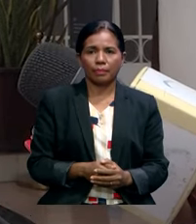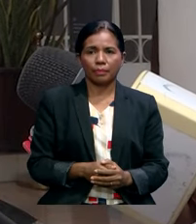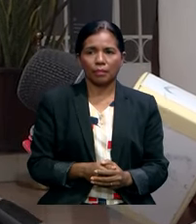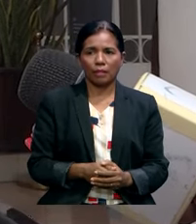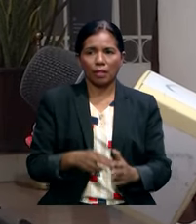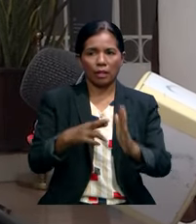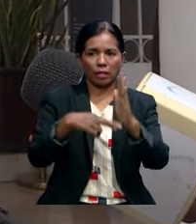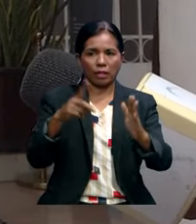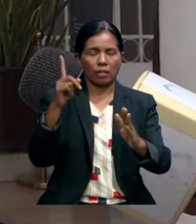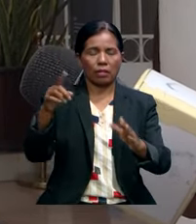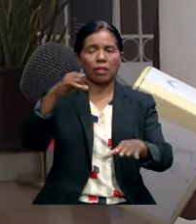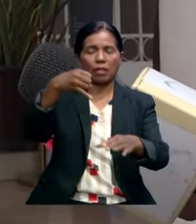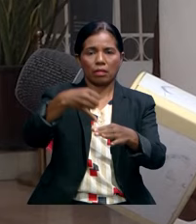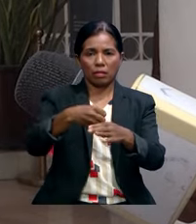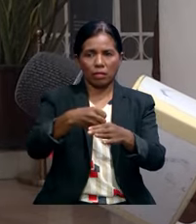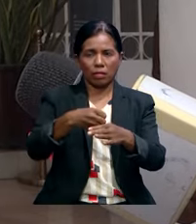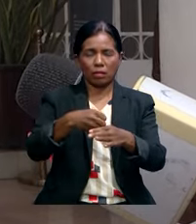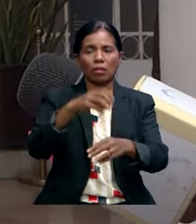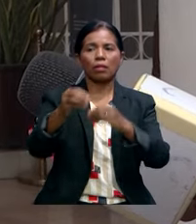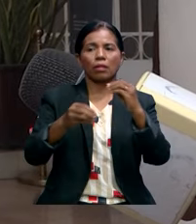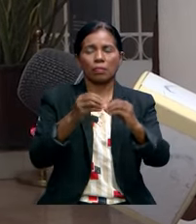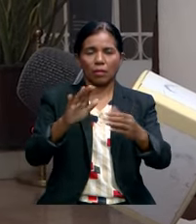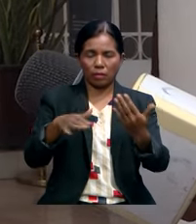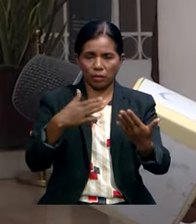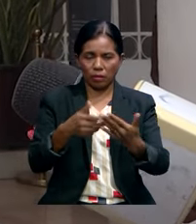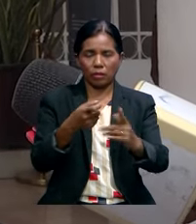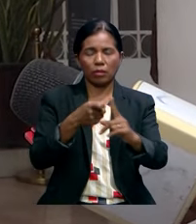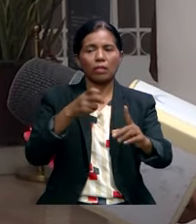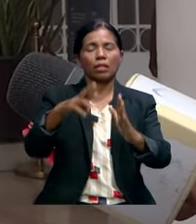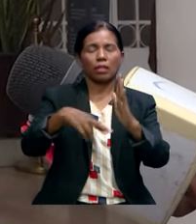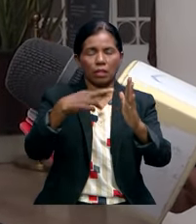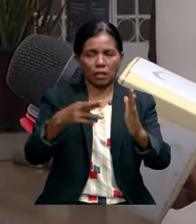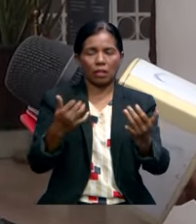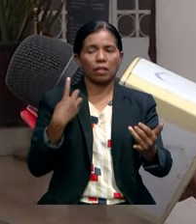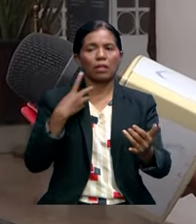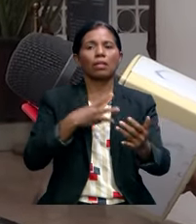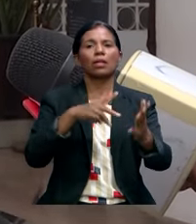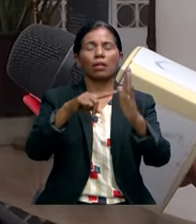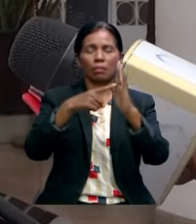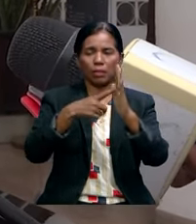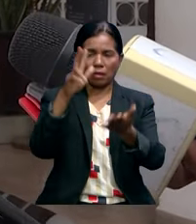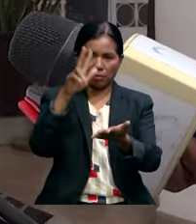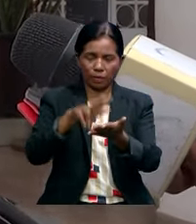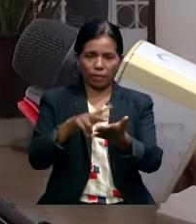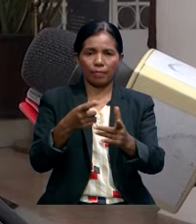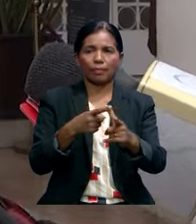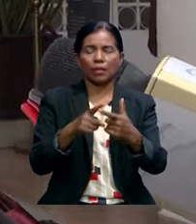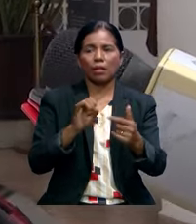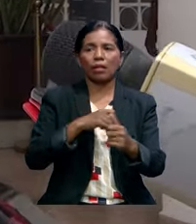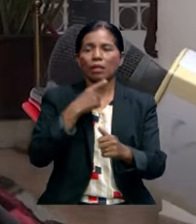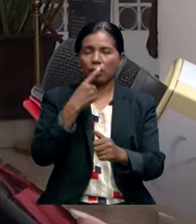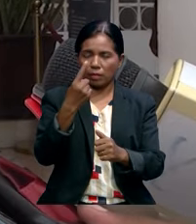pacote reforma que inclui uma questão ser né husi pacote reforma nem aco e tá começando com a prova e da macoin audiência